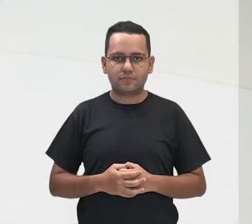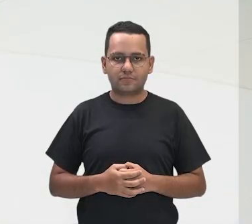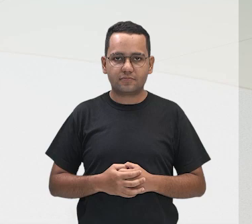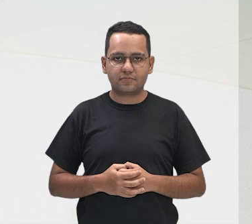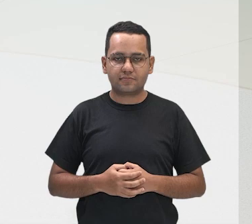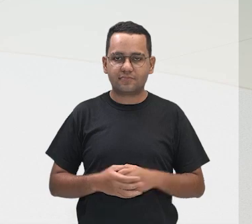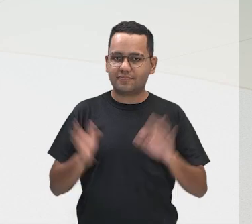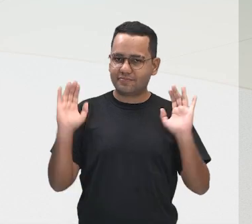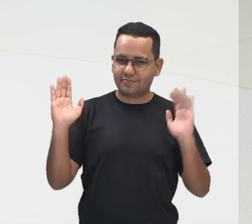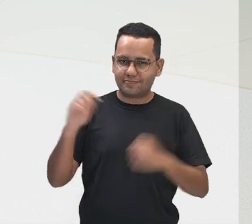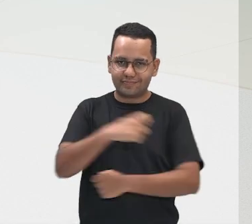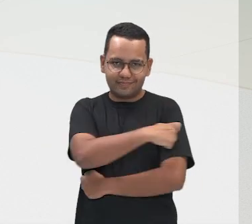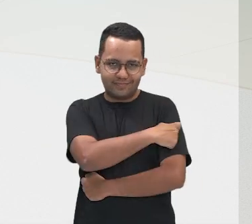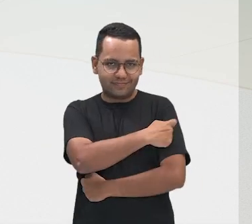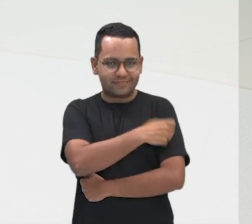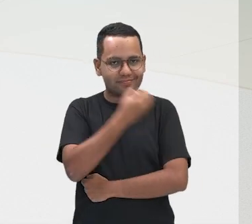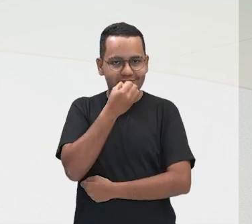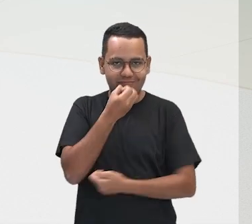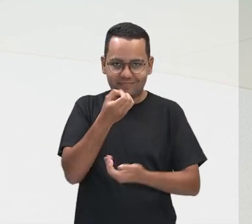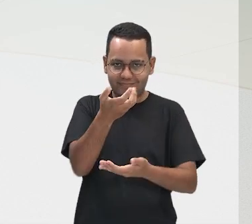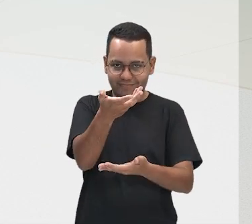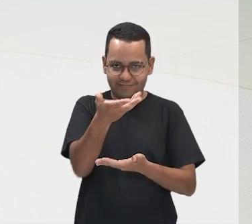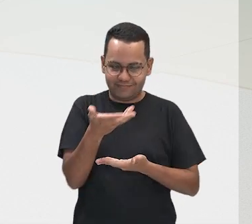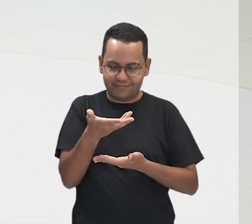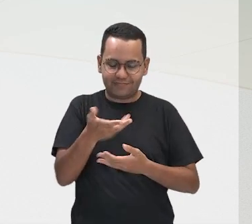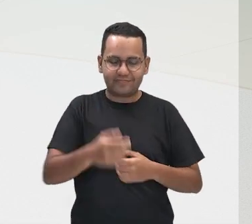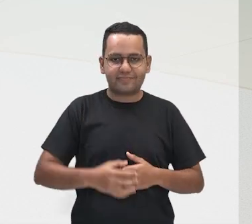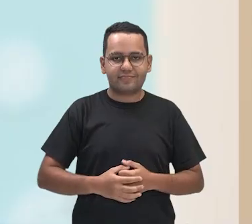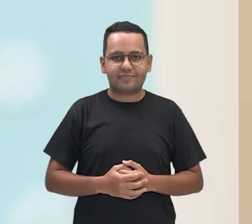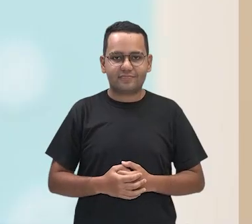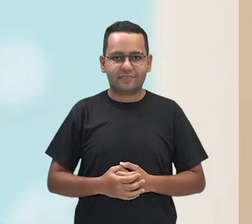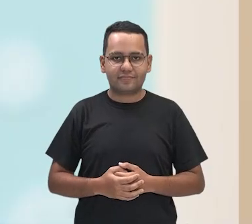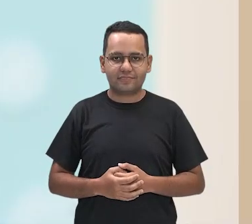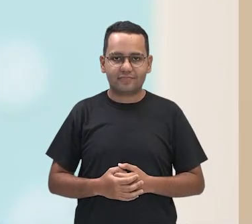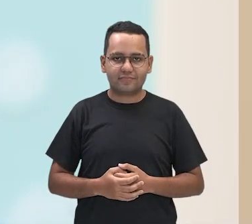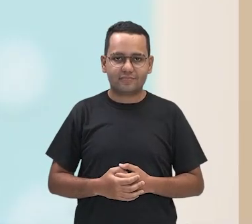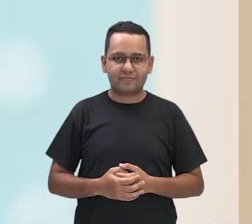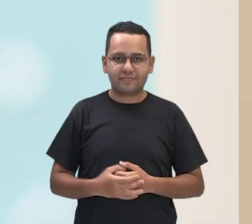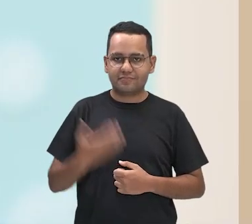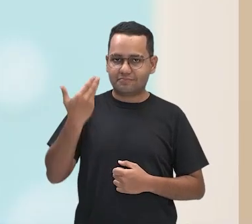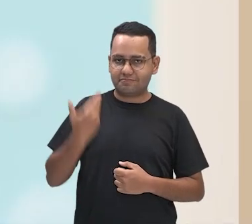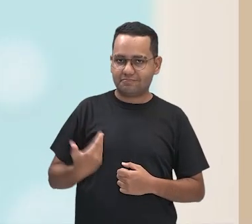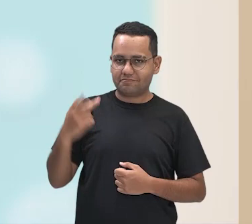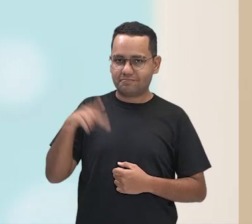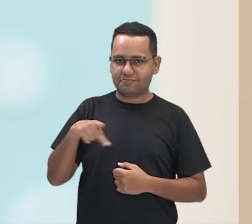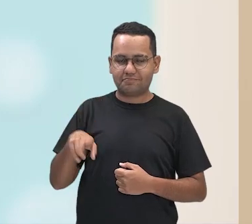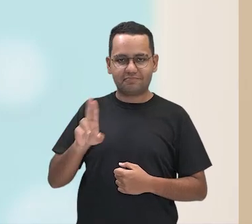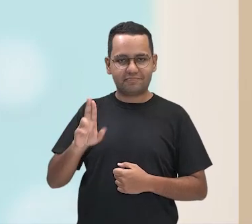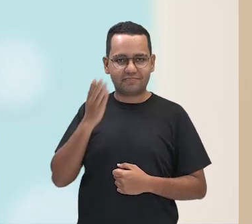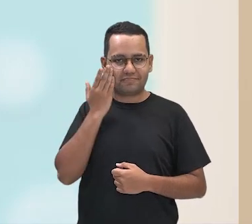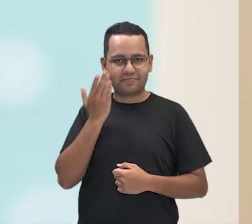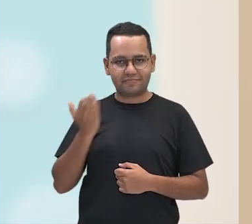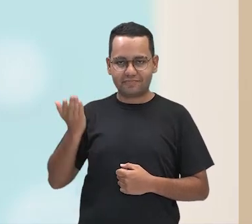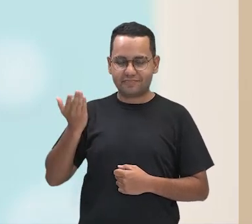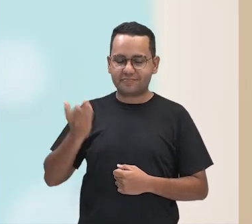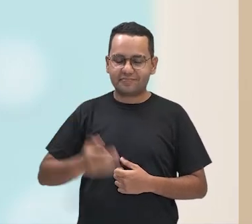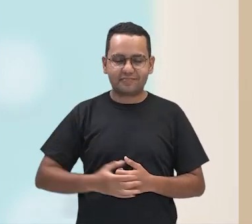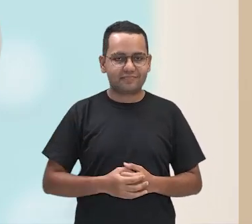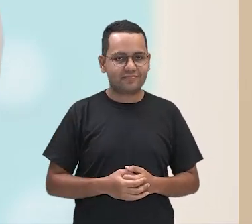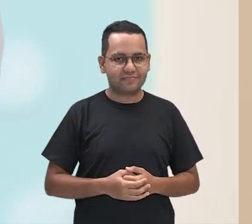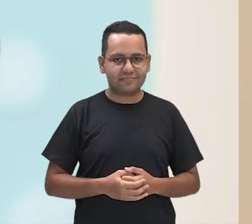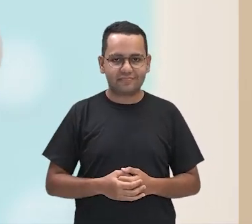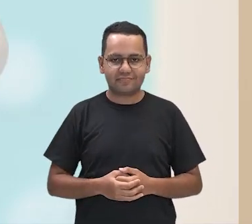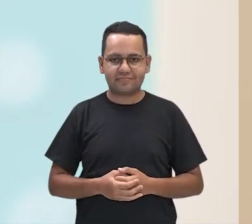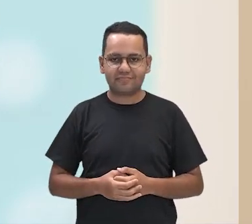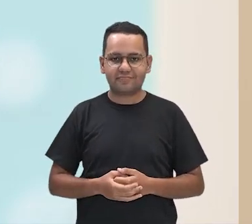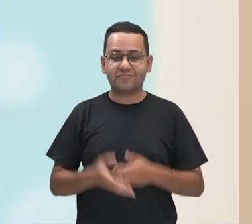Olá, meus artistas queridos, sejam bem-vindos. Eu sou a professora Gabriela e estou acompanhando vocês nesta jornada pelo mundo